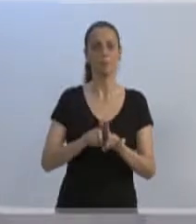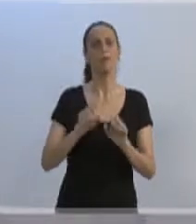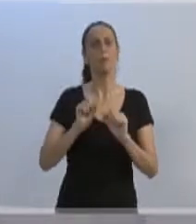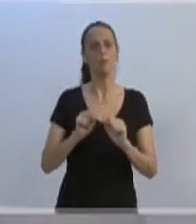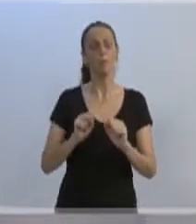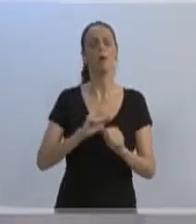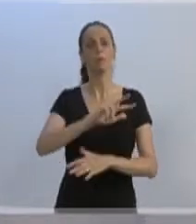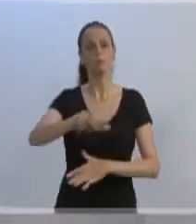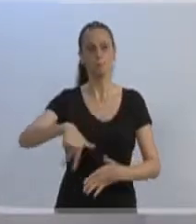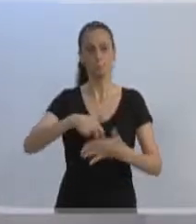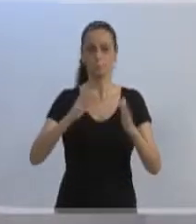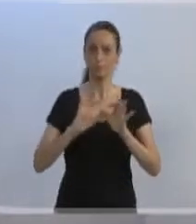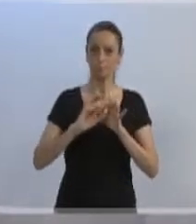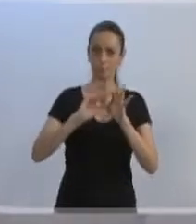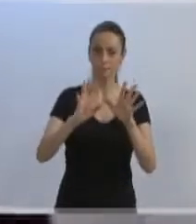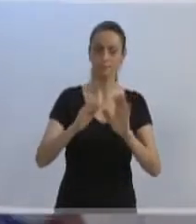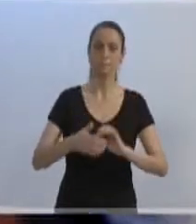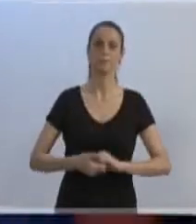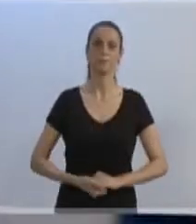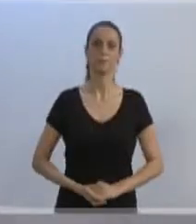usar a tribuna livre